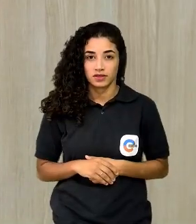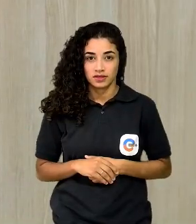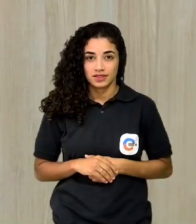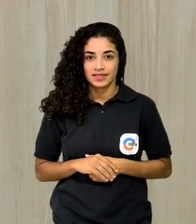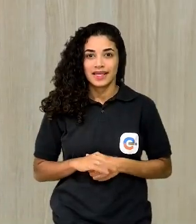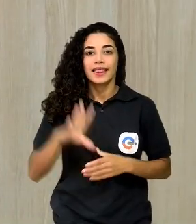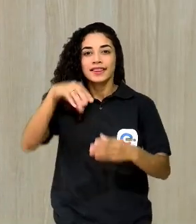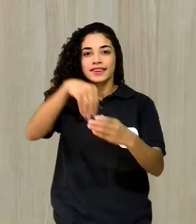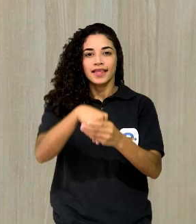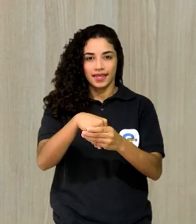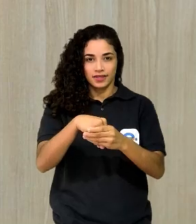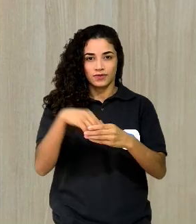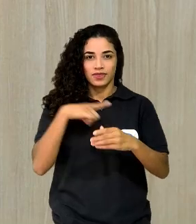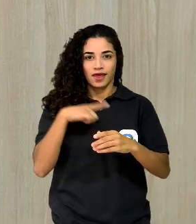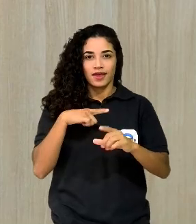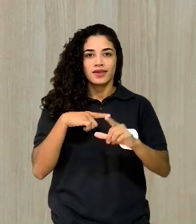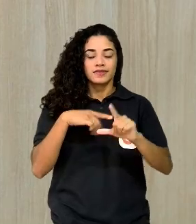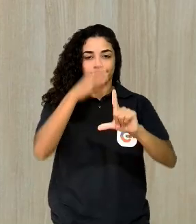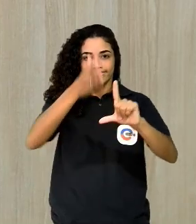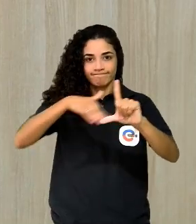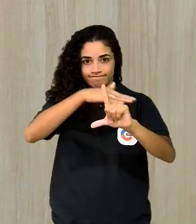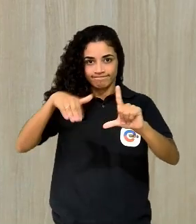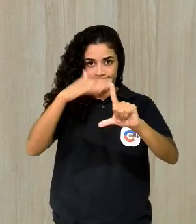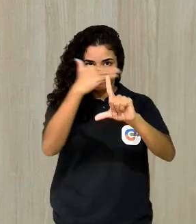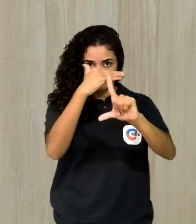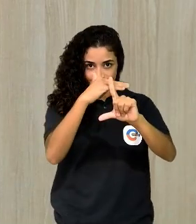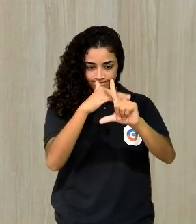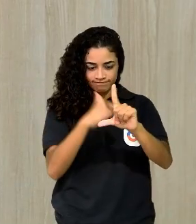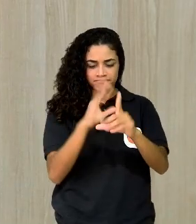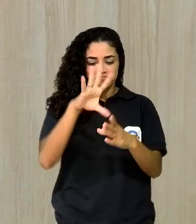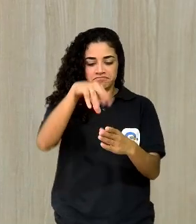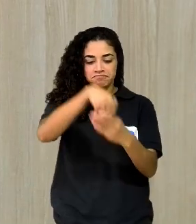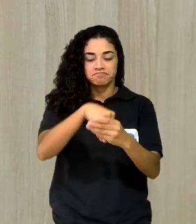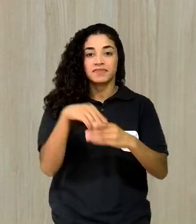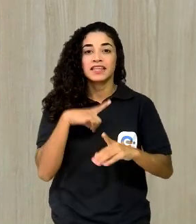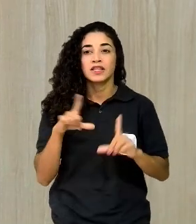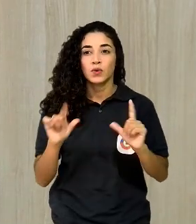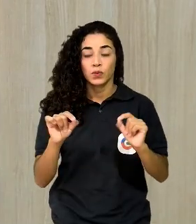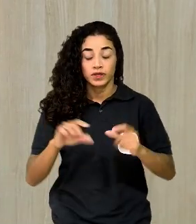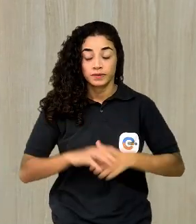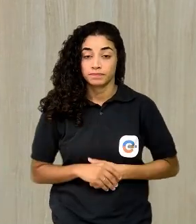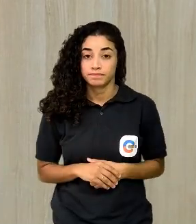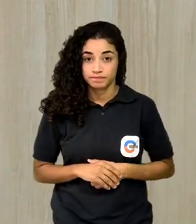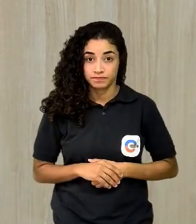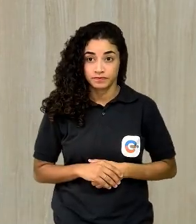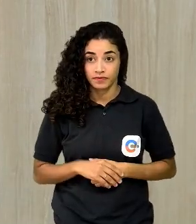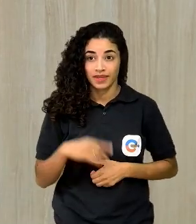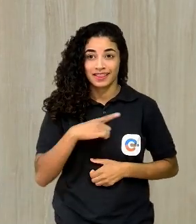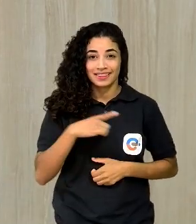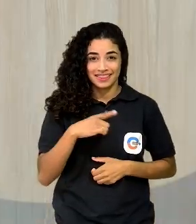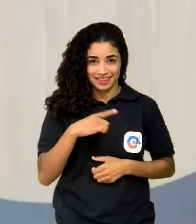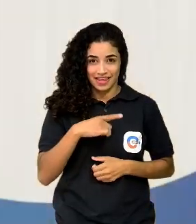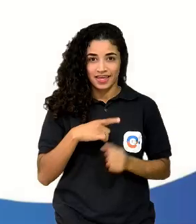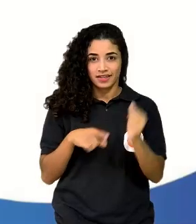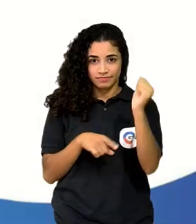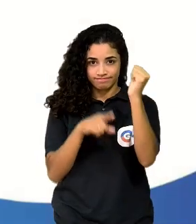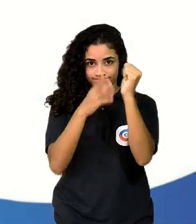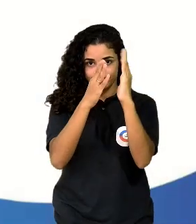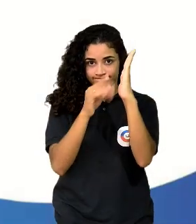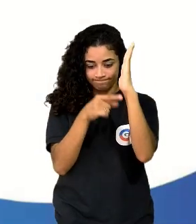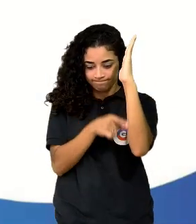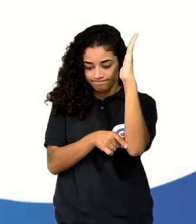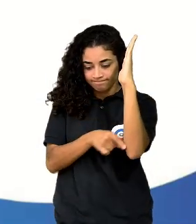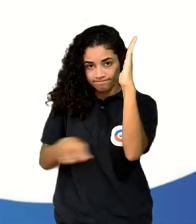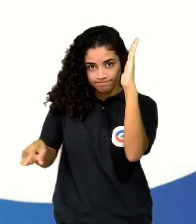um plano cartesiano. O que é que eu tenho no plano cartesiano? Eu tenho um eixo horizontal,